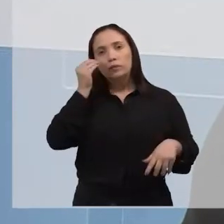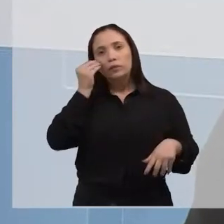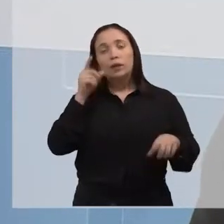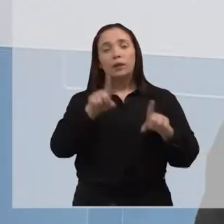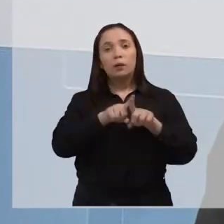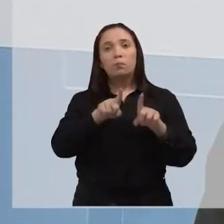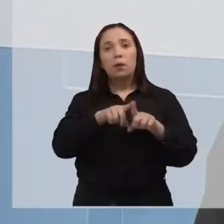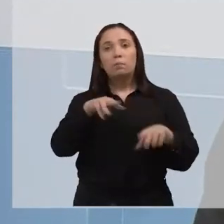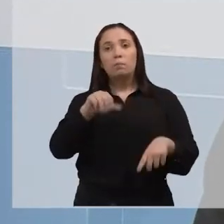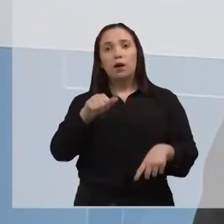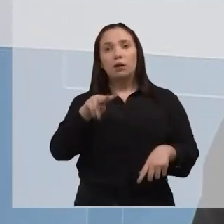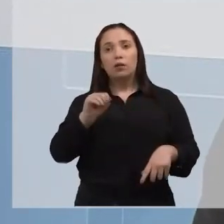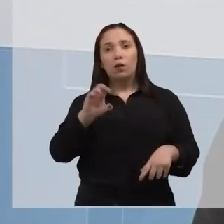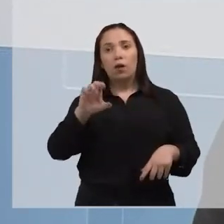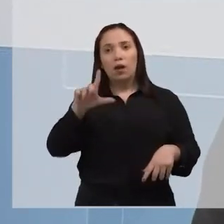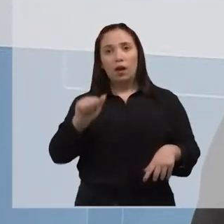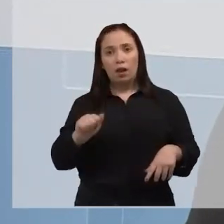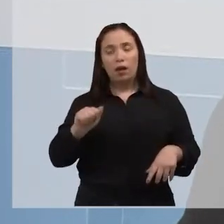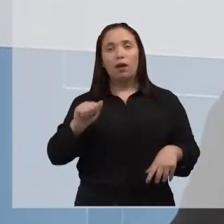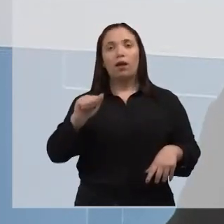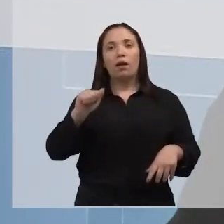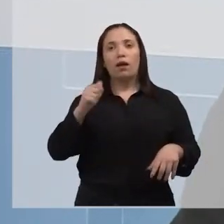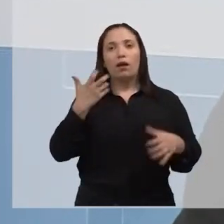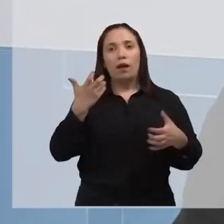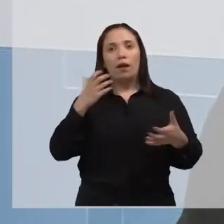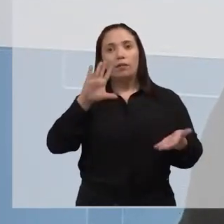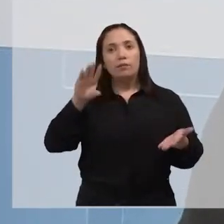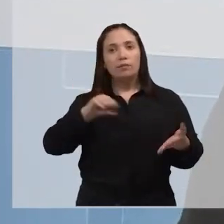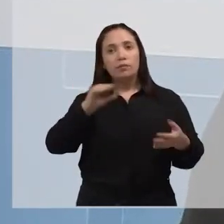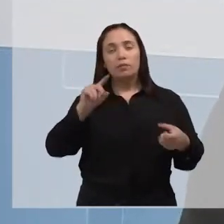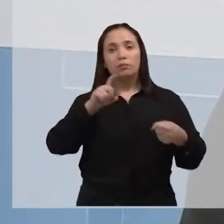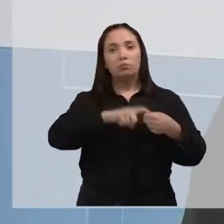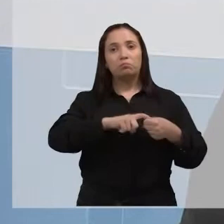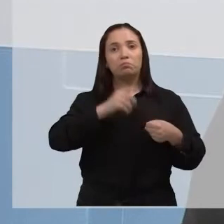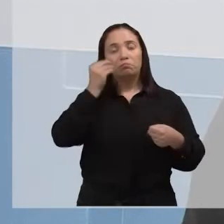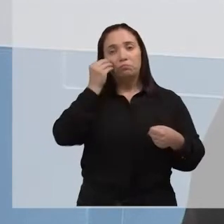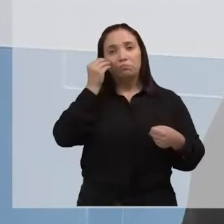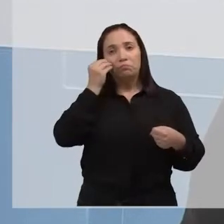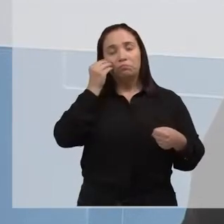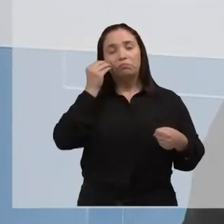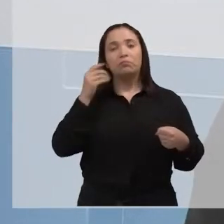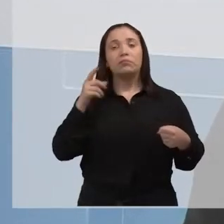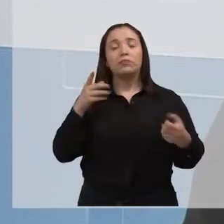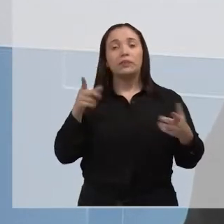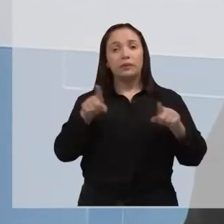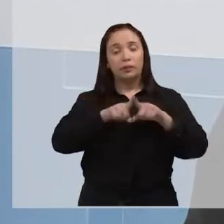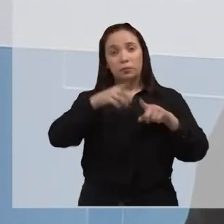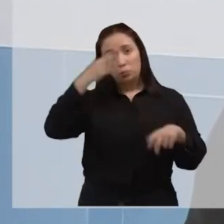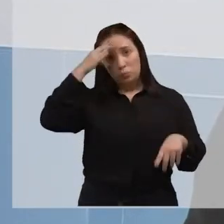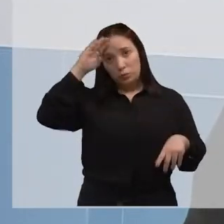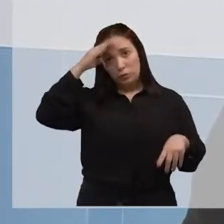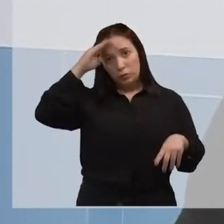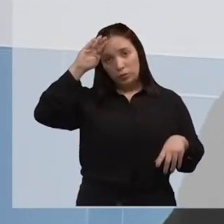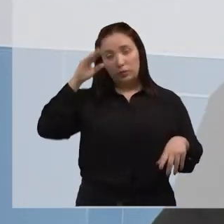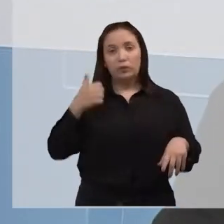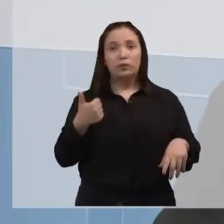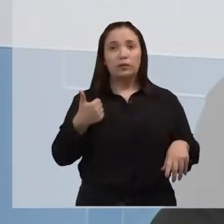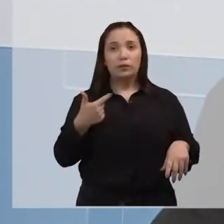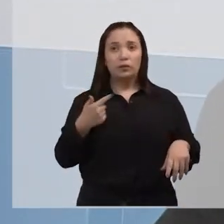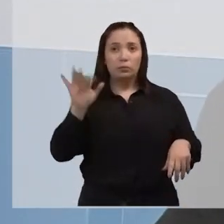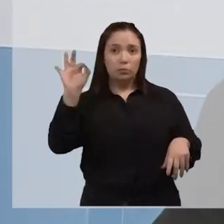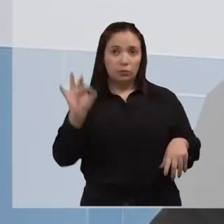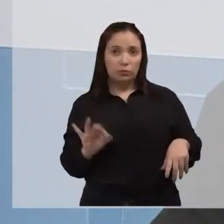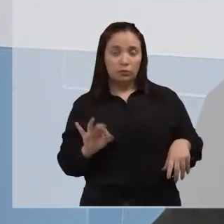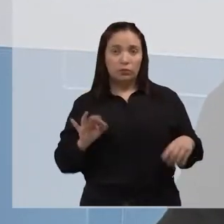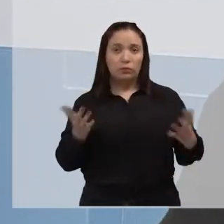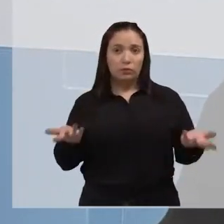Dávila aqui também, que pode se unir com o Ciro, né? Deverá marchar junto com... E na ponta aqui do lado direito está o Bolsonaro, 17%. Então,